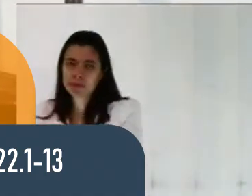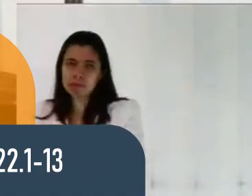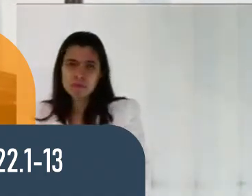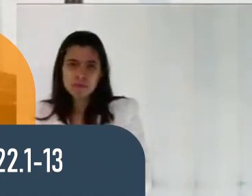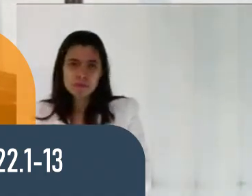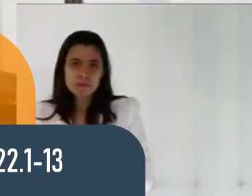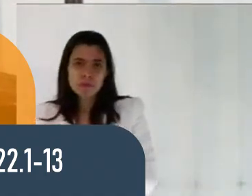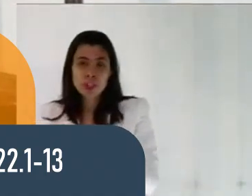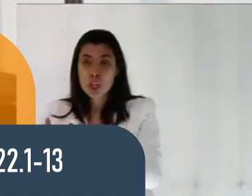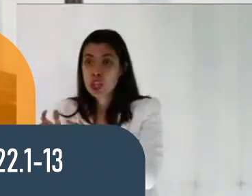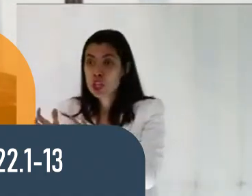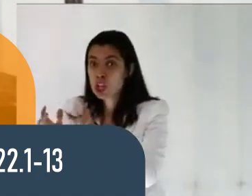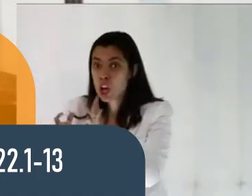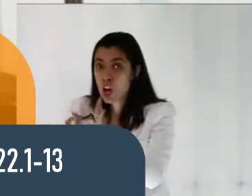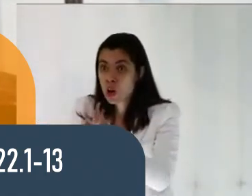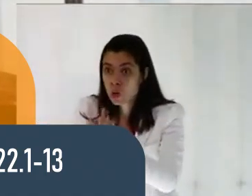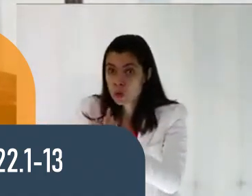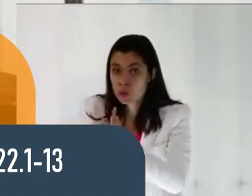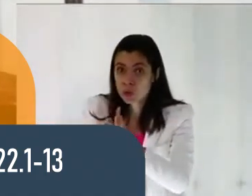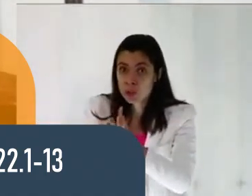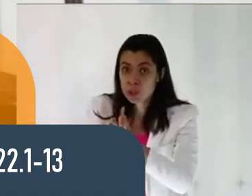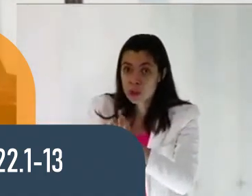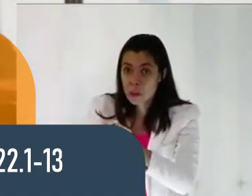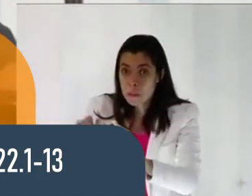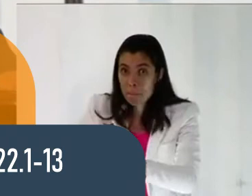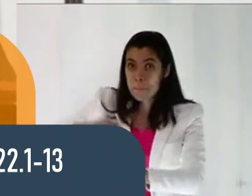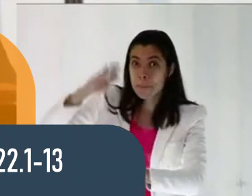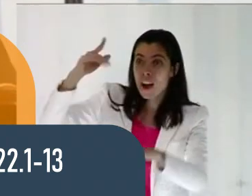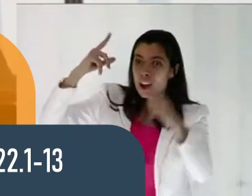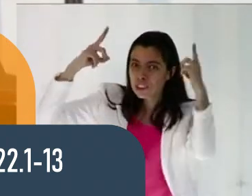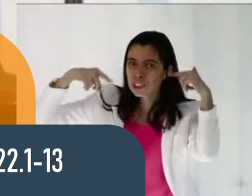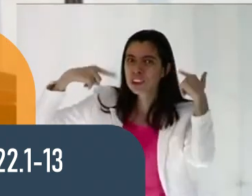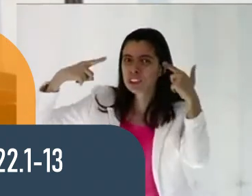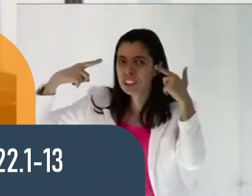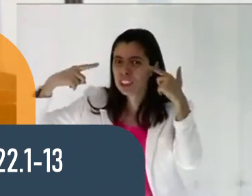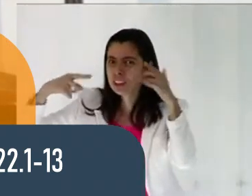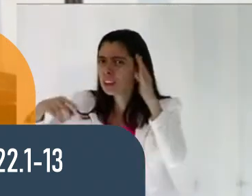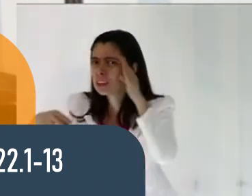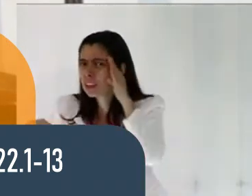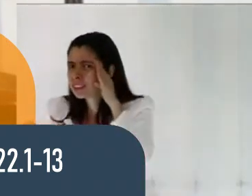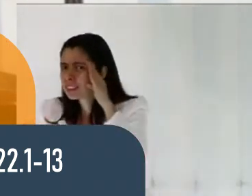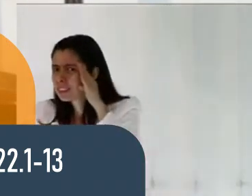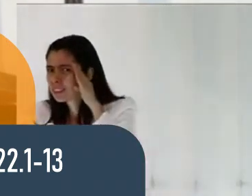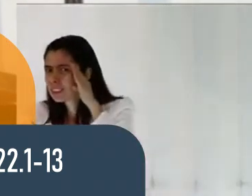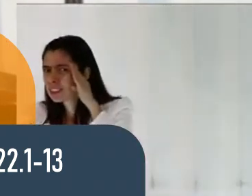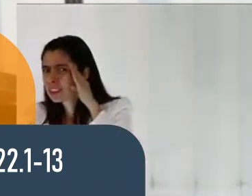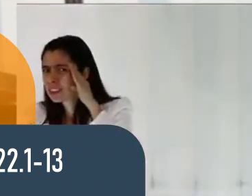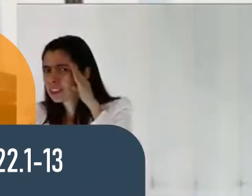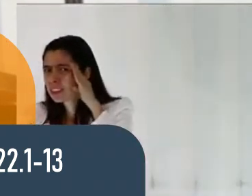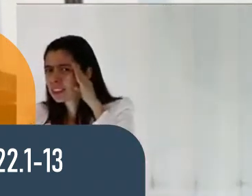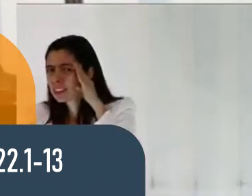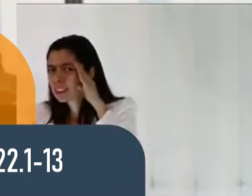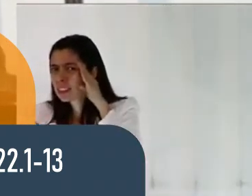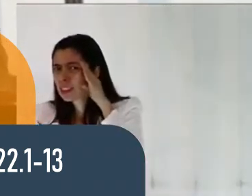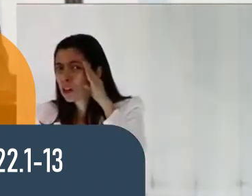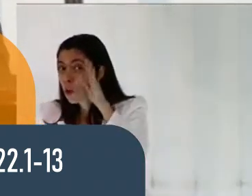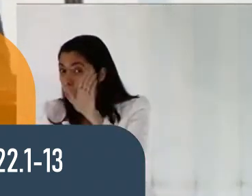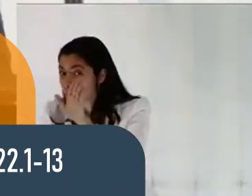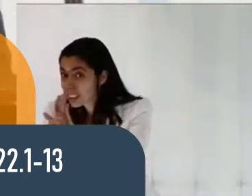como Cordeiro de Deus para nos substituir no seu lugar. Ele é o nosso Cordeiro